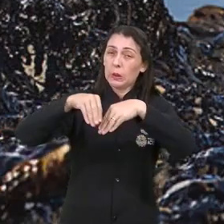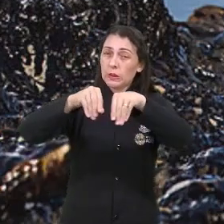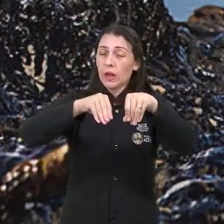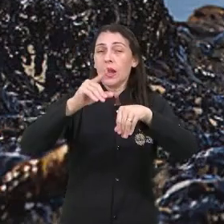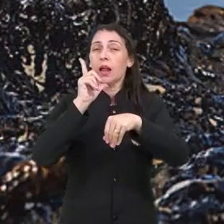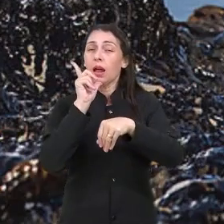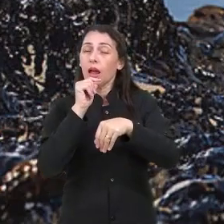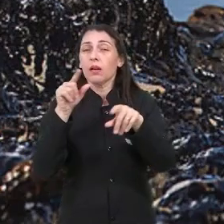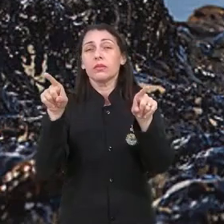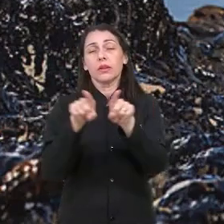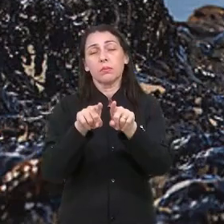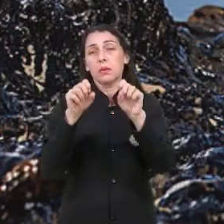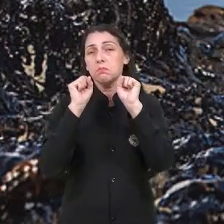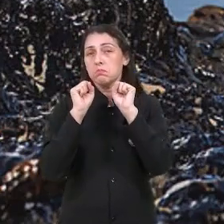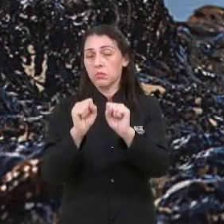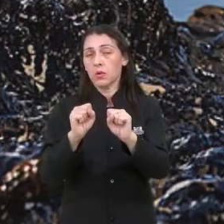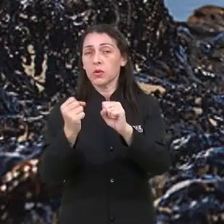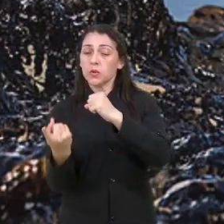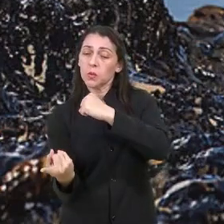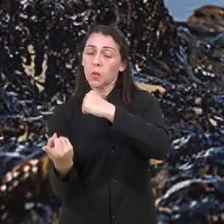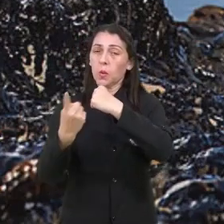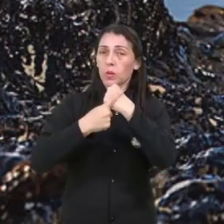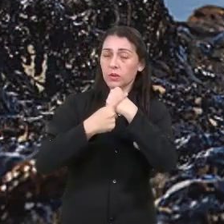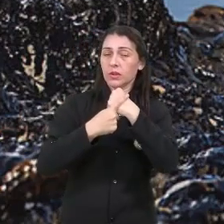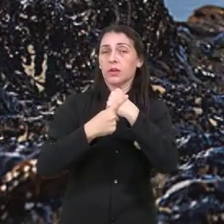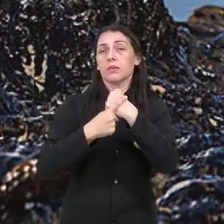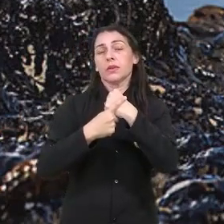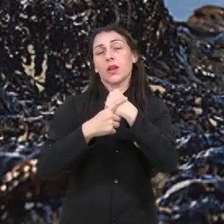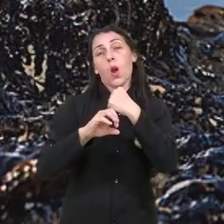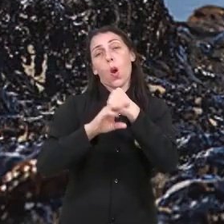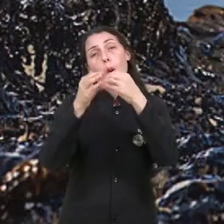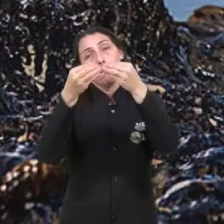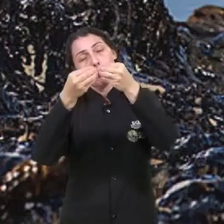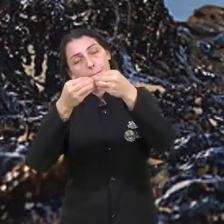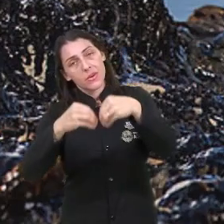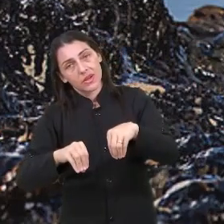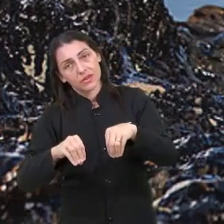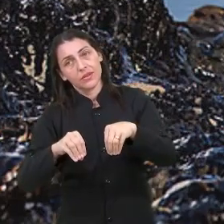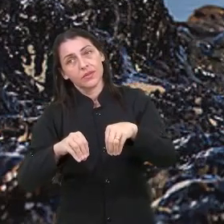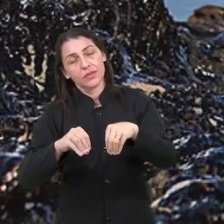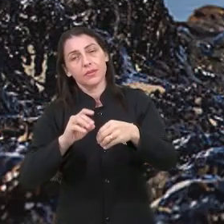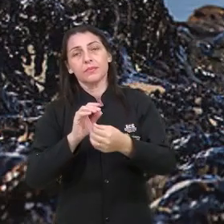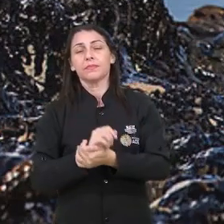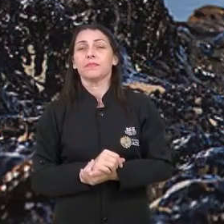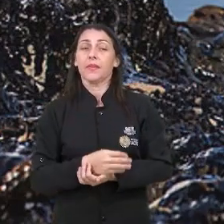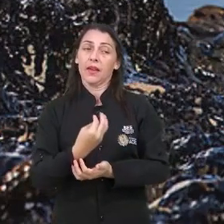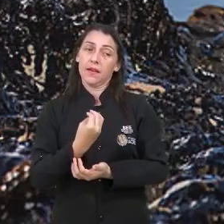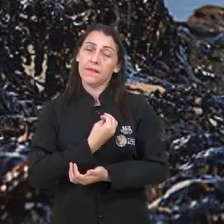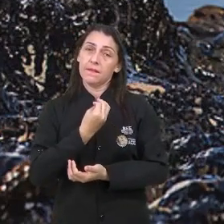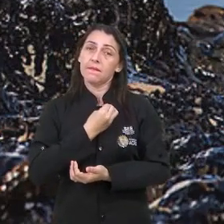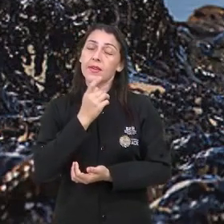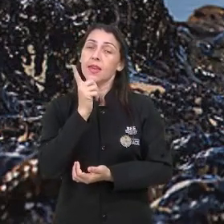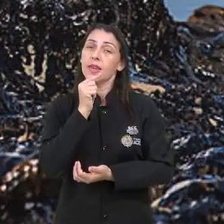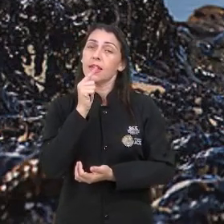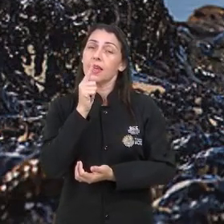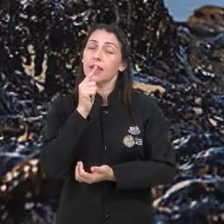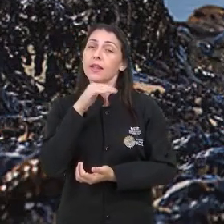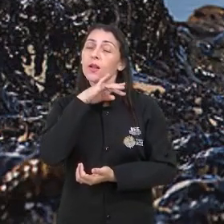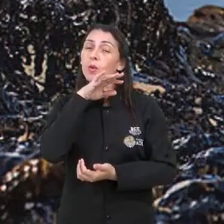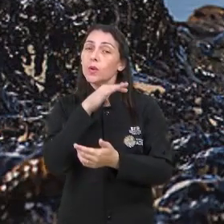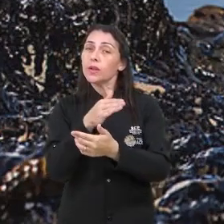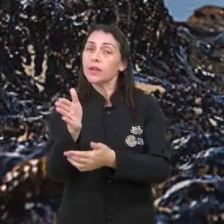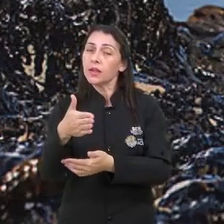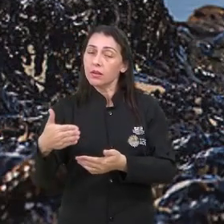água, elas também podem contaminar ou prejudicar, né, a vida aquática, causando